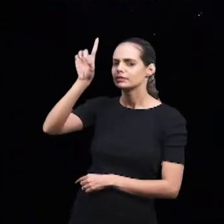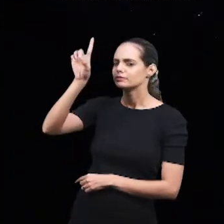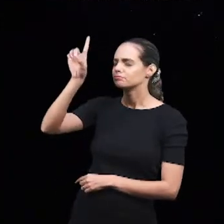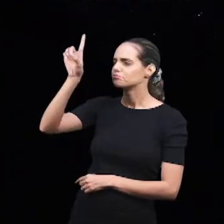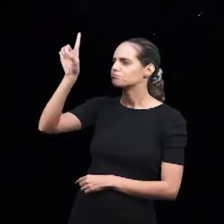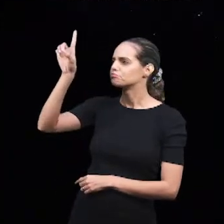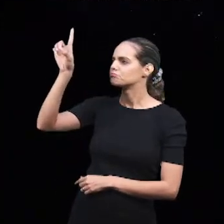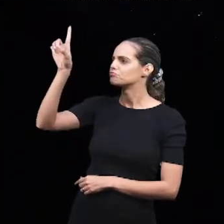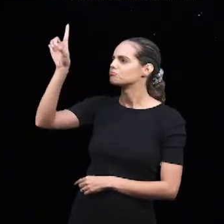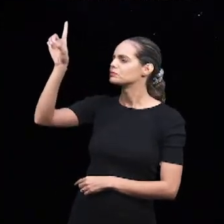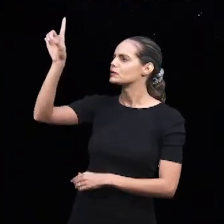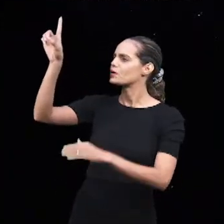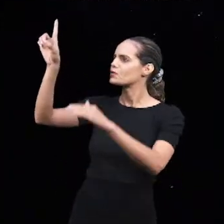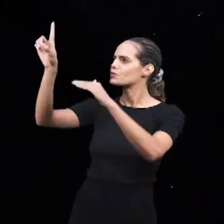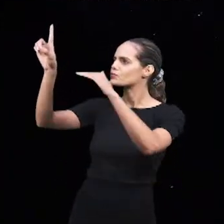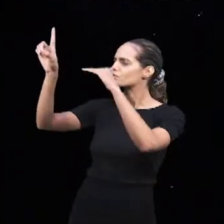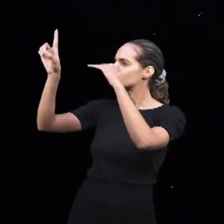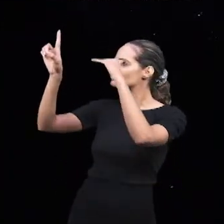Deus